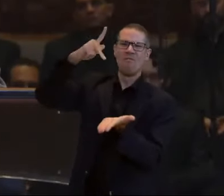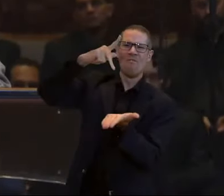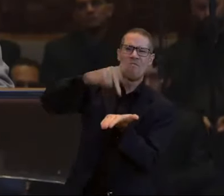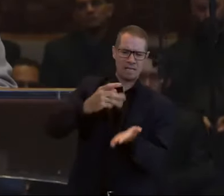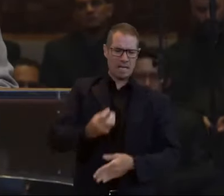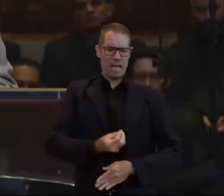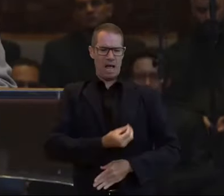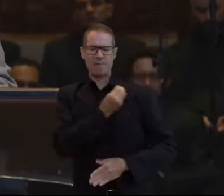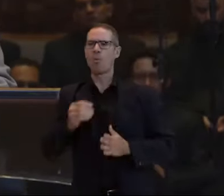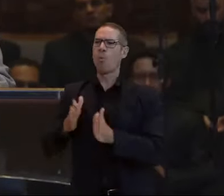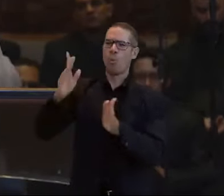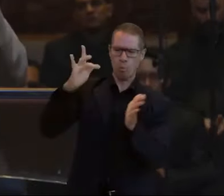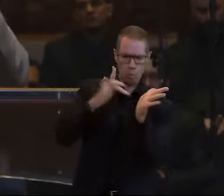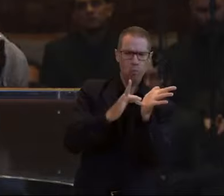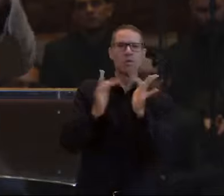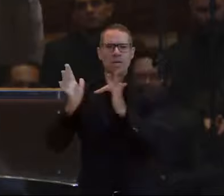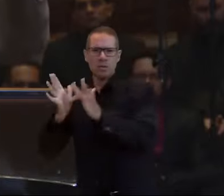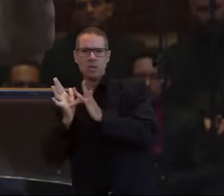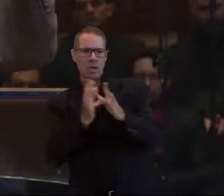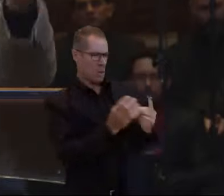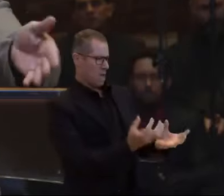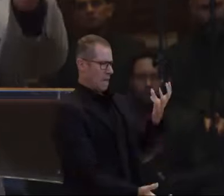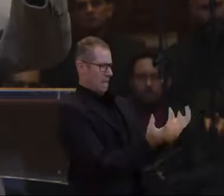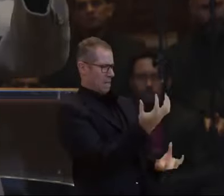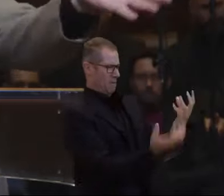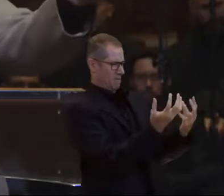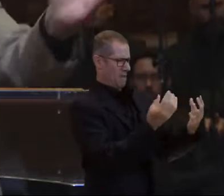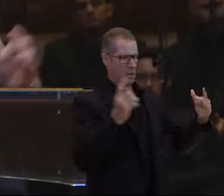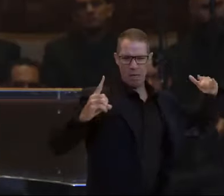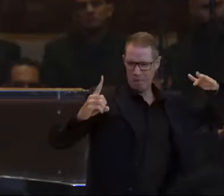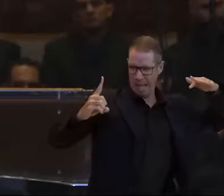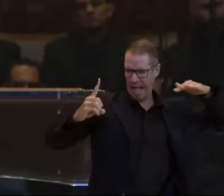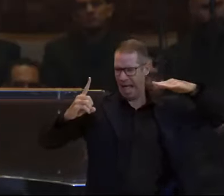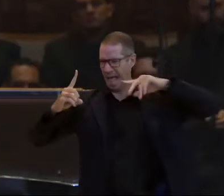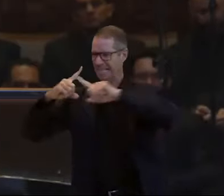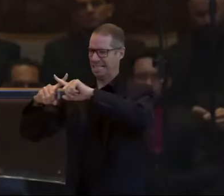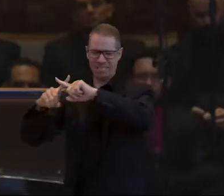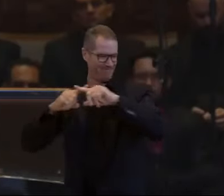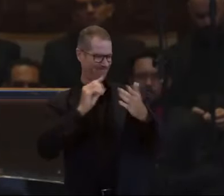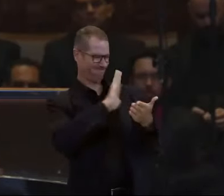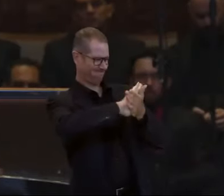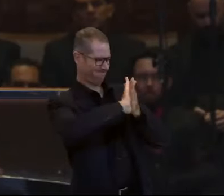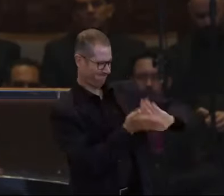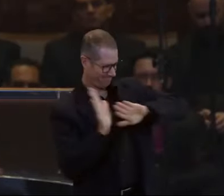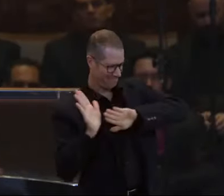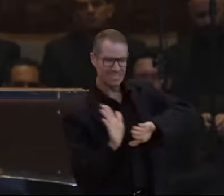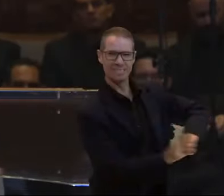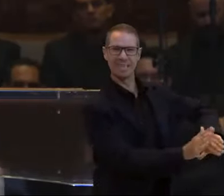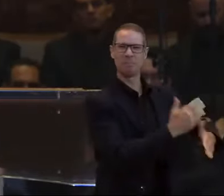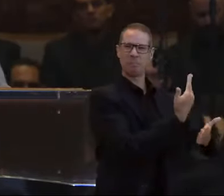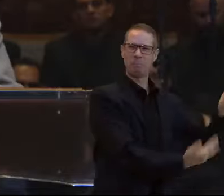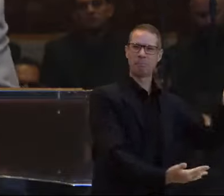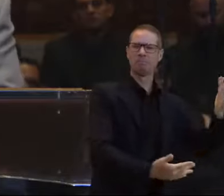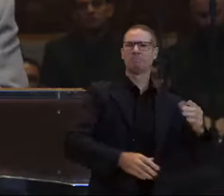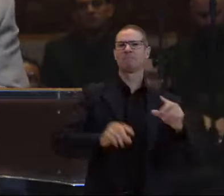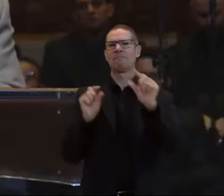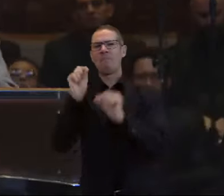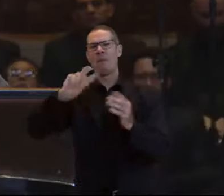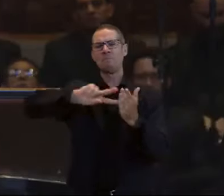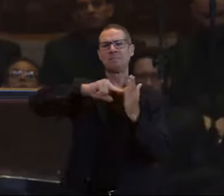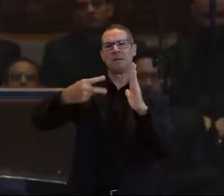Jesus, e por isso o inferno não prevalece contra a sua igreja. Mas o que queremos dizer